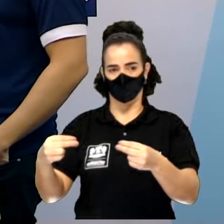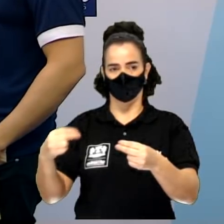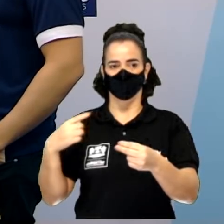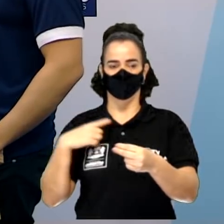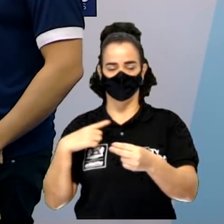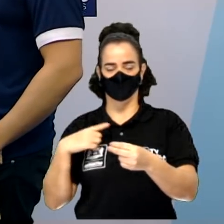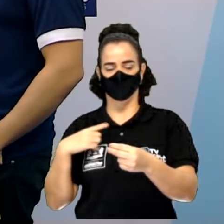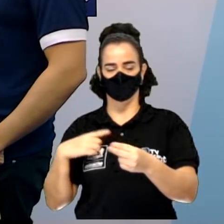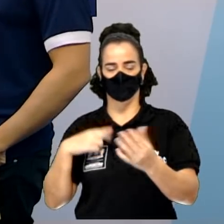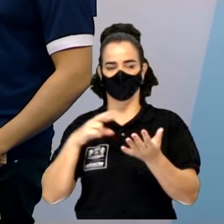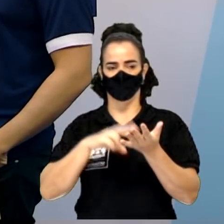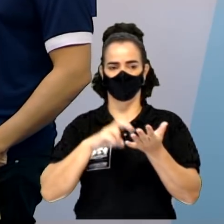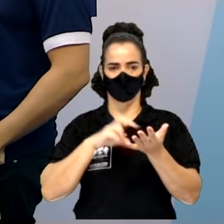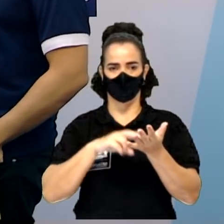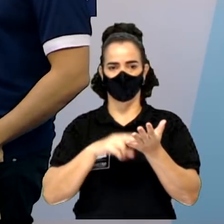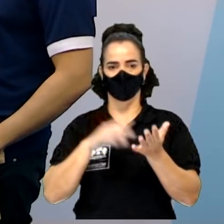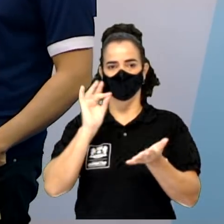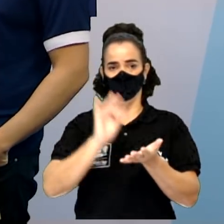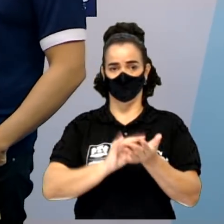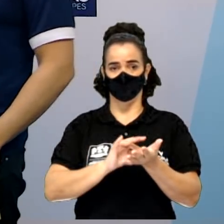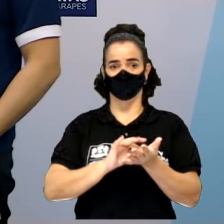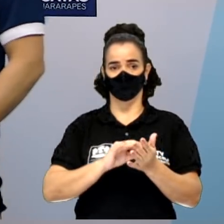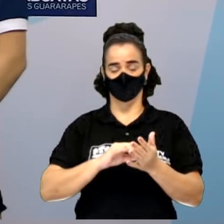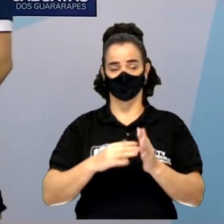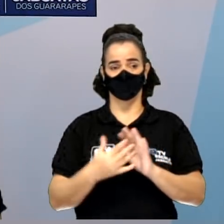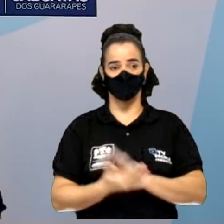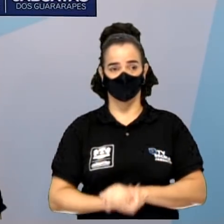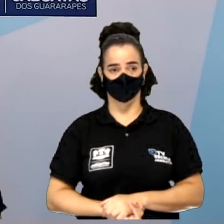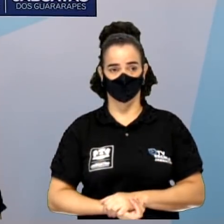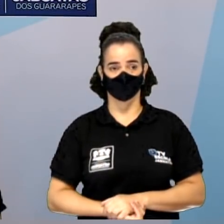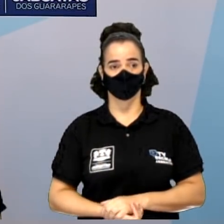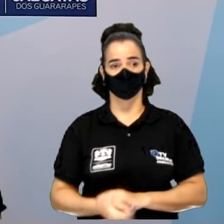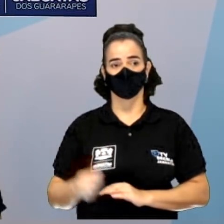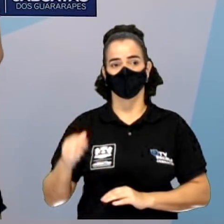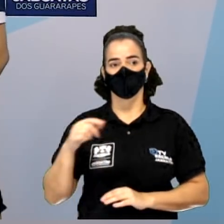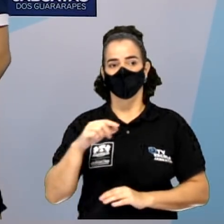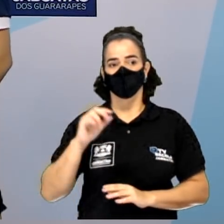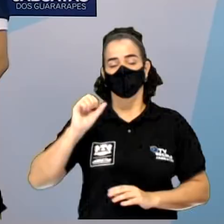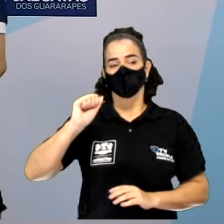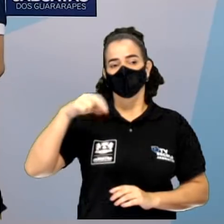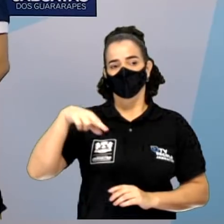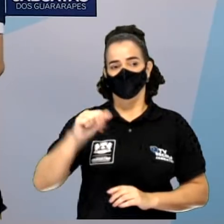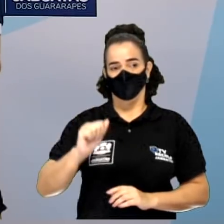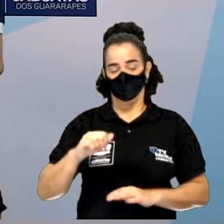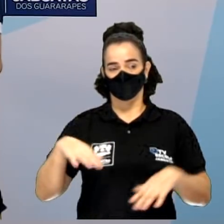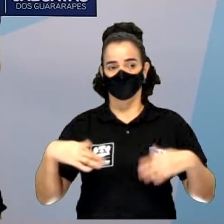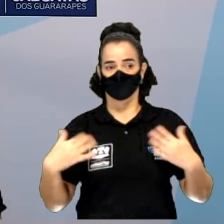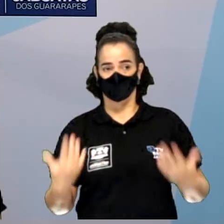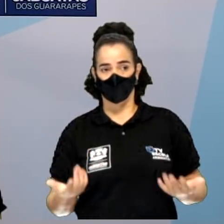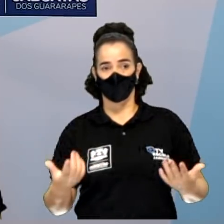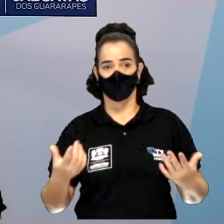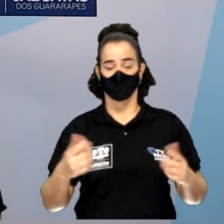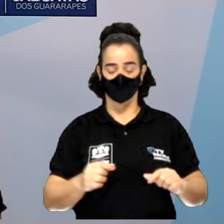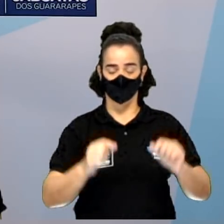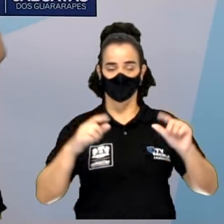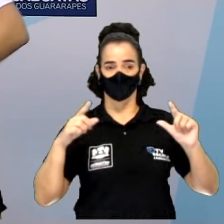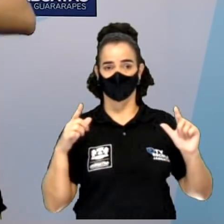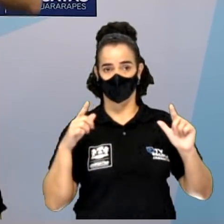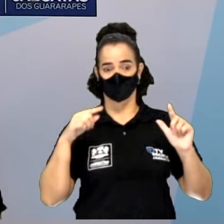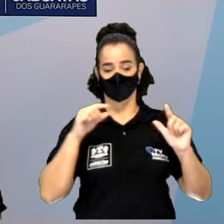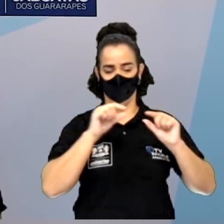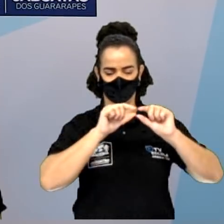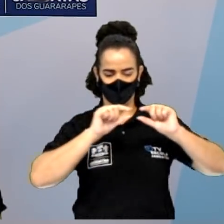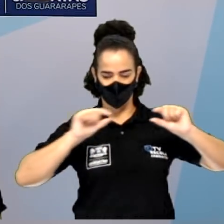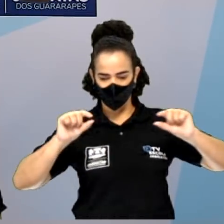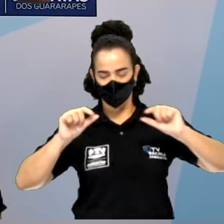vocábulo presente, o qual retoma o sintagma nominal Ana Dragão. Gente, No slide, essas linhas se alteram, porque